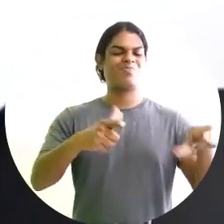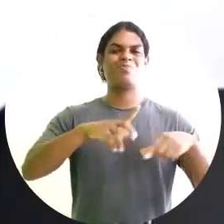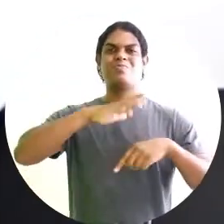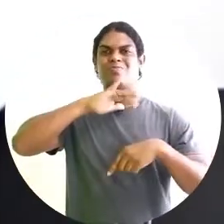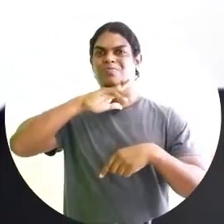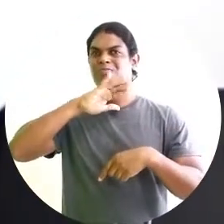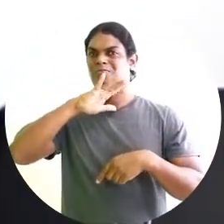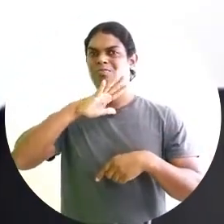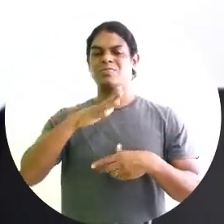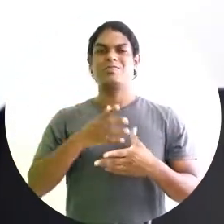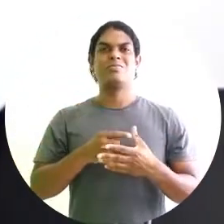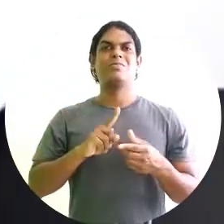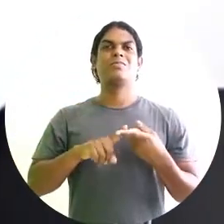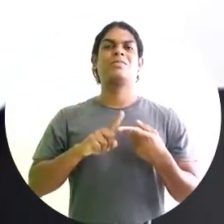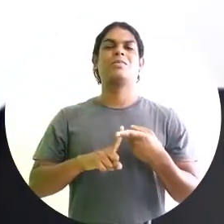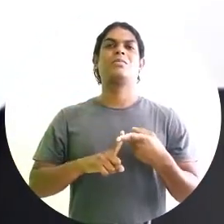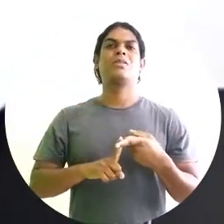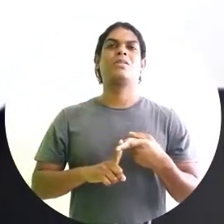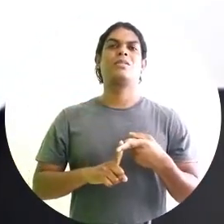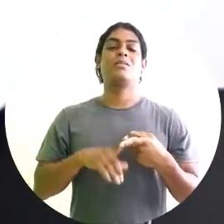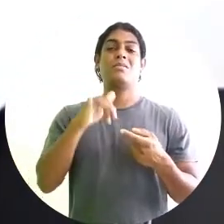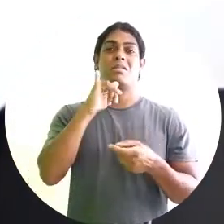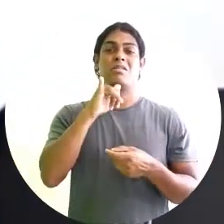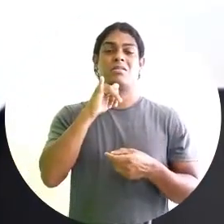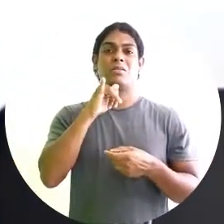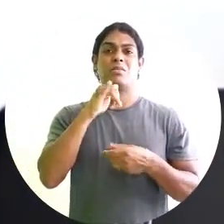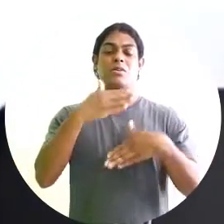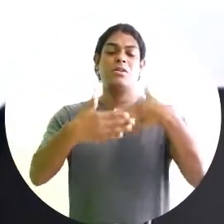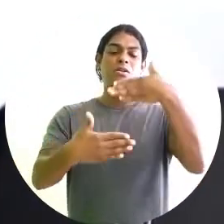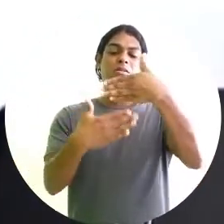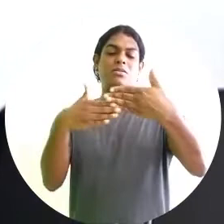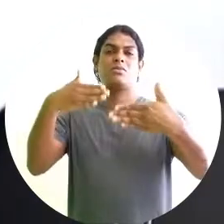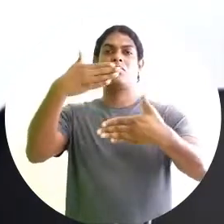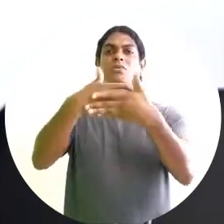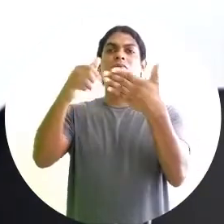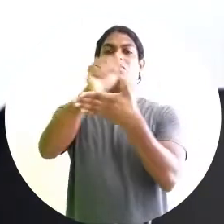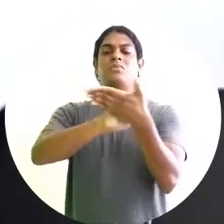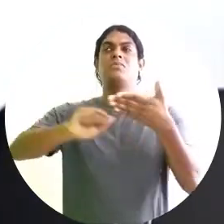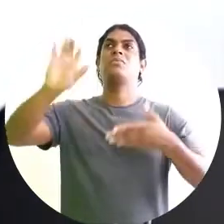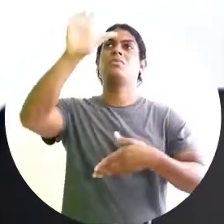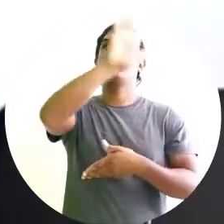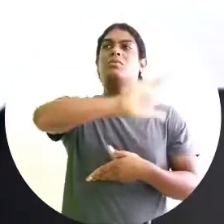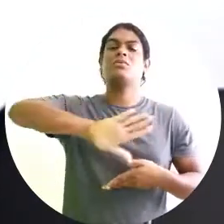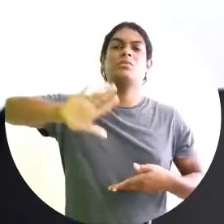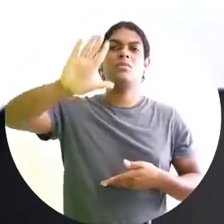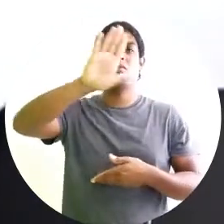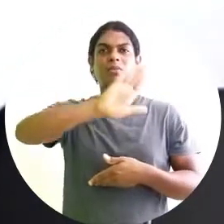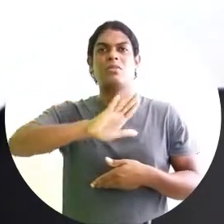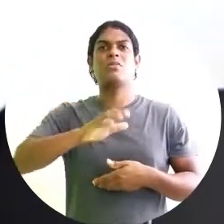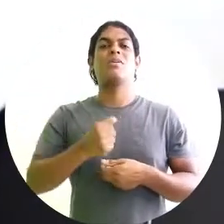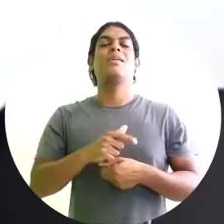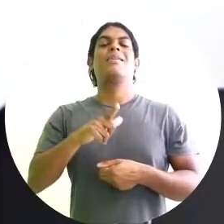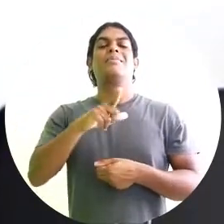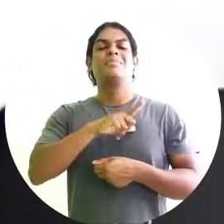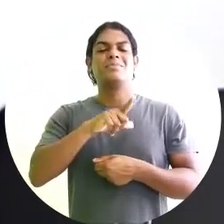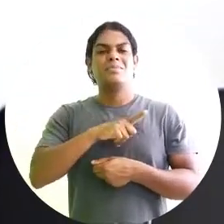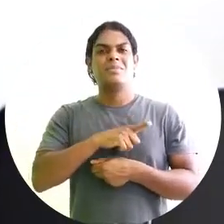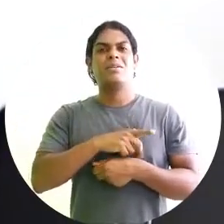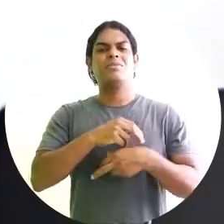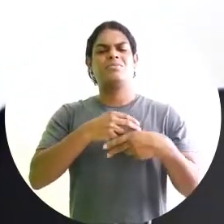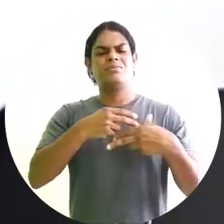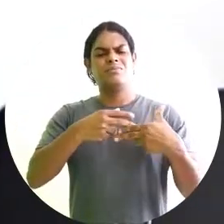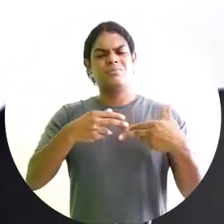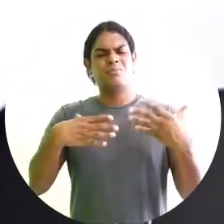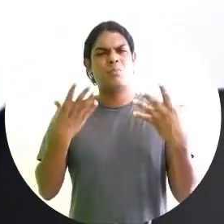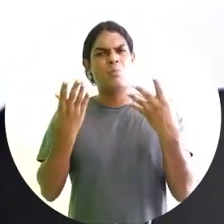ele, tanto é que nas construções civis são realmente os lugares onde mais ocorre acidente no